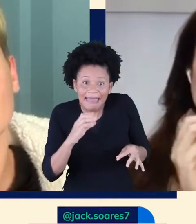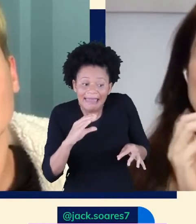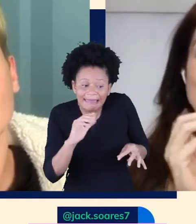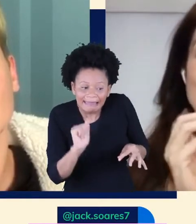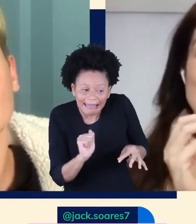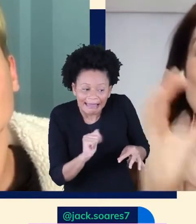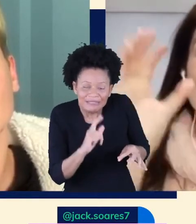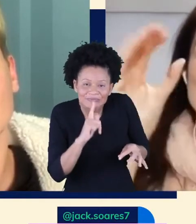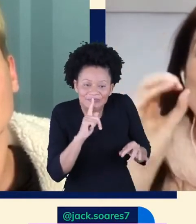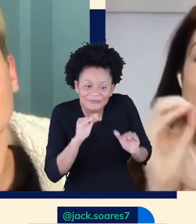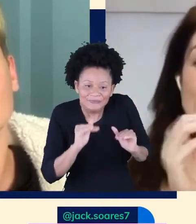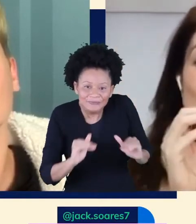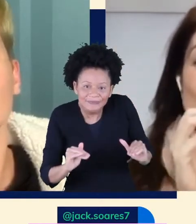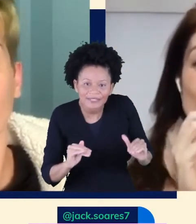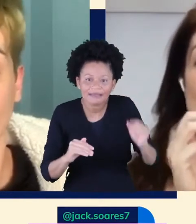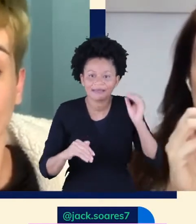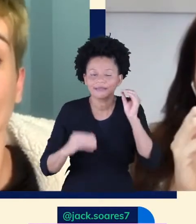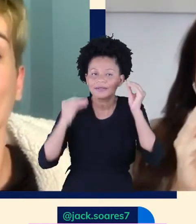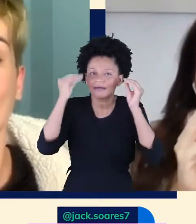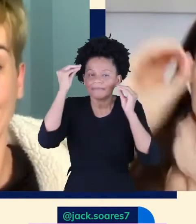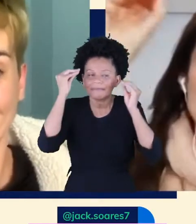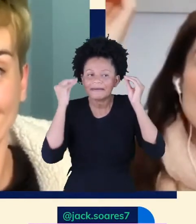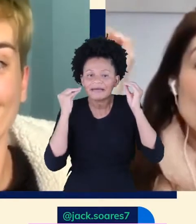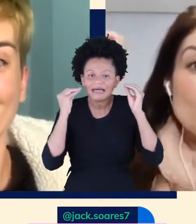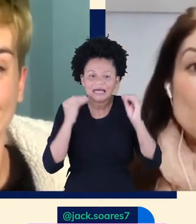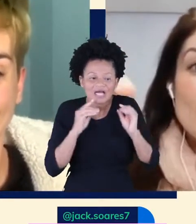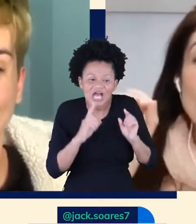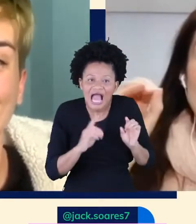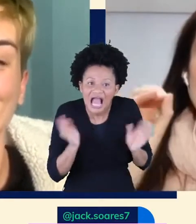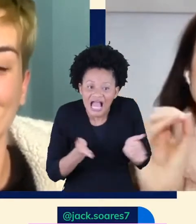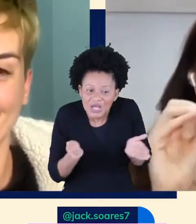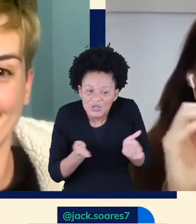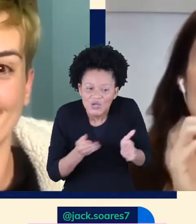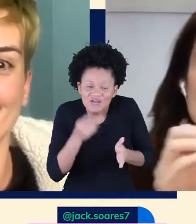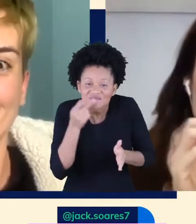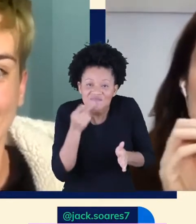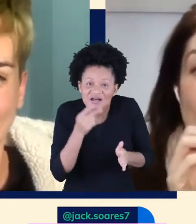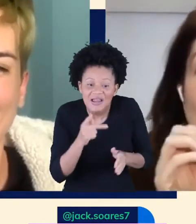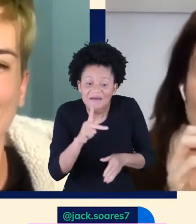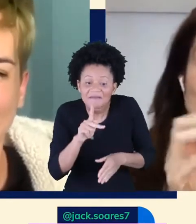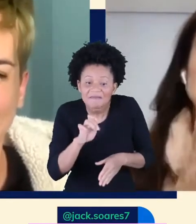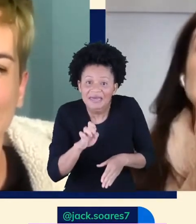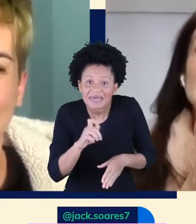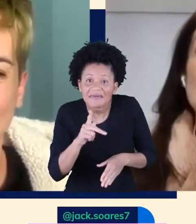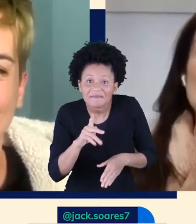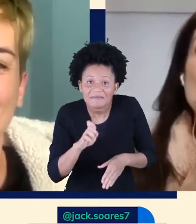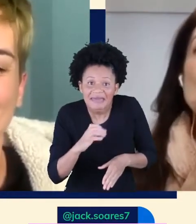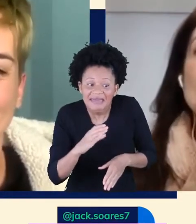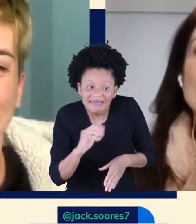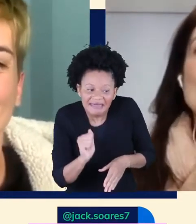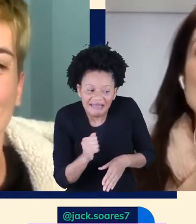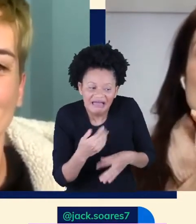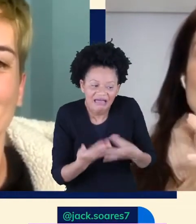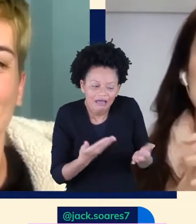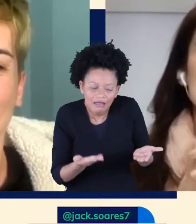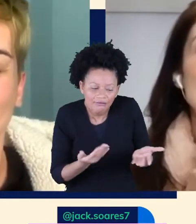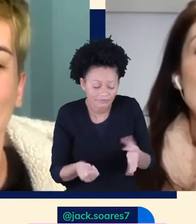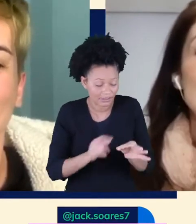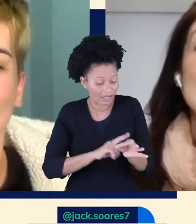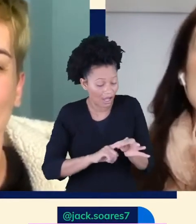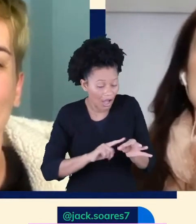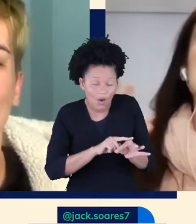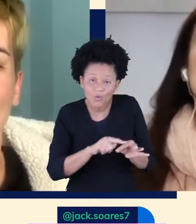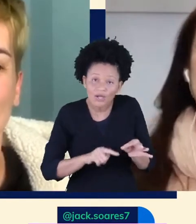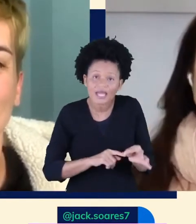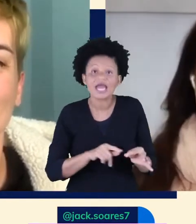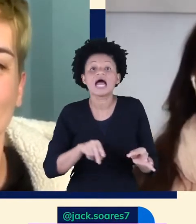mudar o tom, eu já tô mostrando que a mão tudo bem, o popô tudo bem. Agora se eu falar da bebeca, né? Opa, tem algum segredo aí?